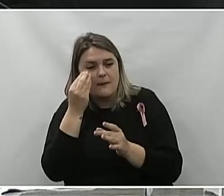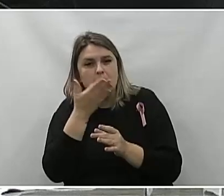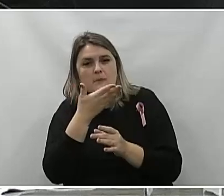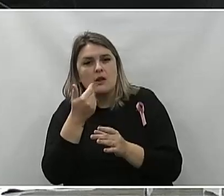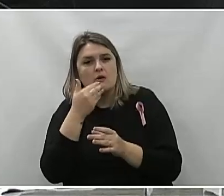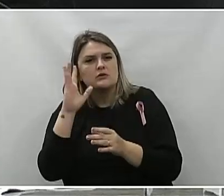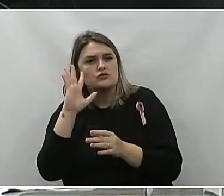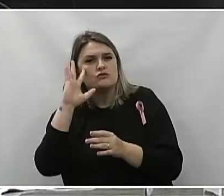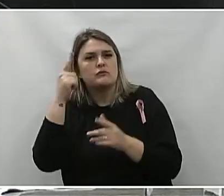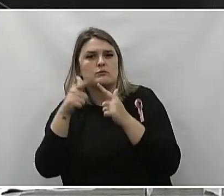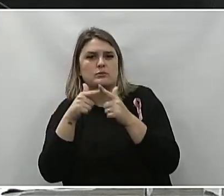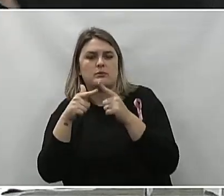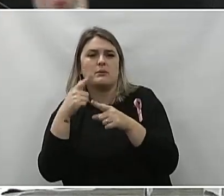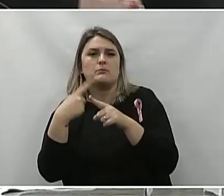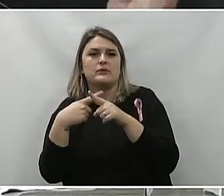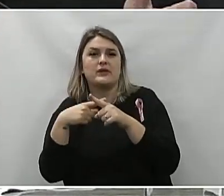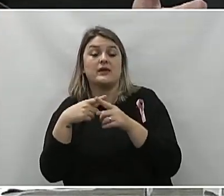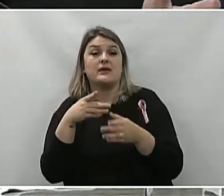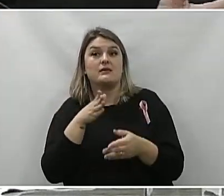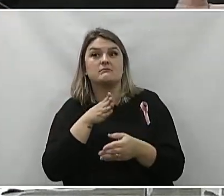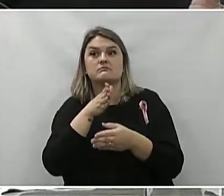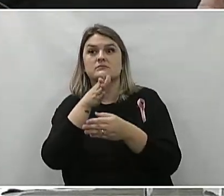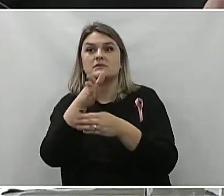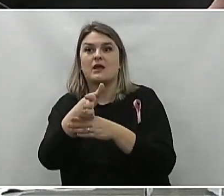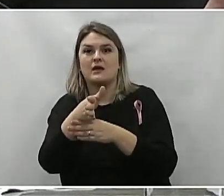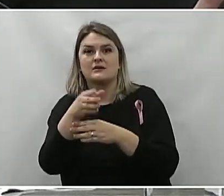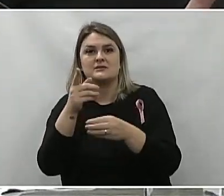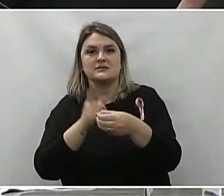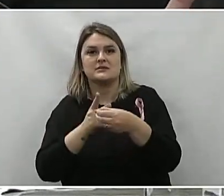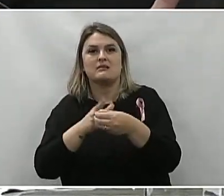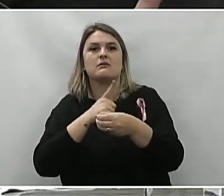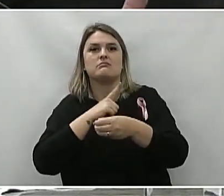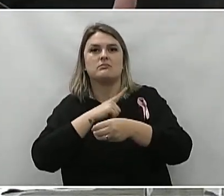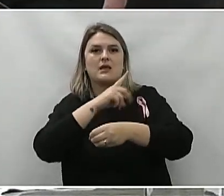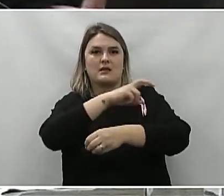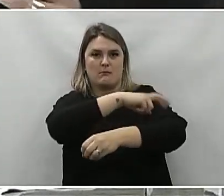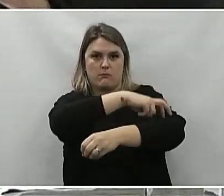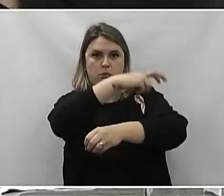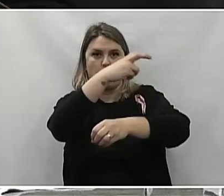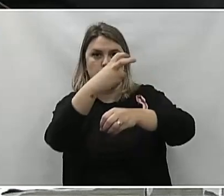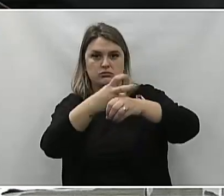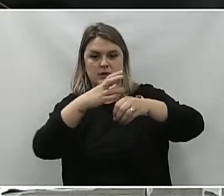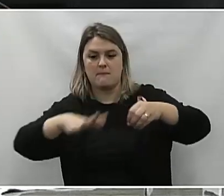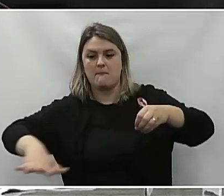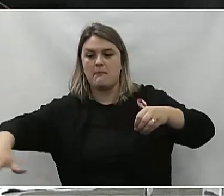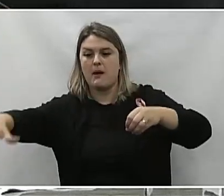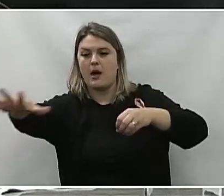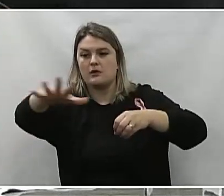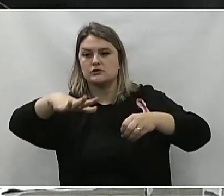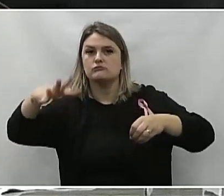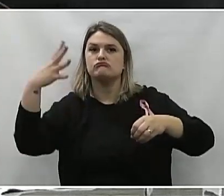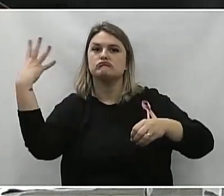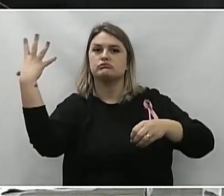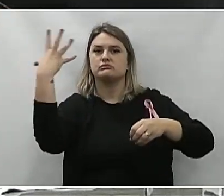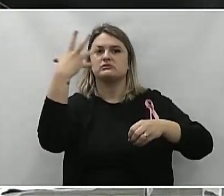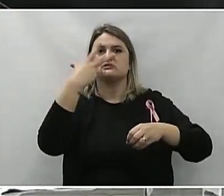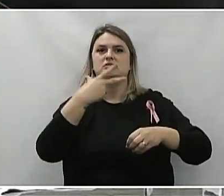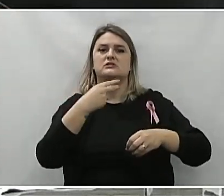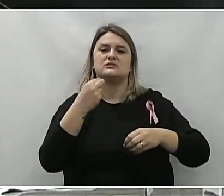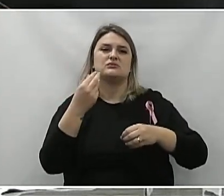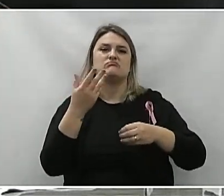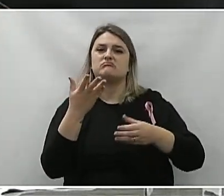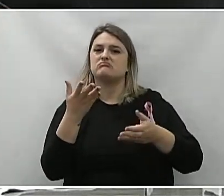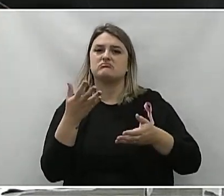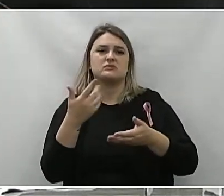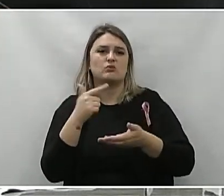situação porque é o nosso cartão postal você entra na cidade Parque Ambiental tá ali e muitas vezes descontentamento para a população e para